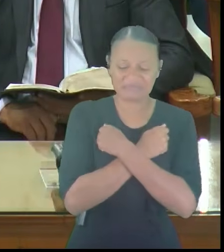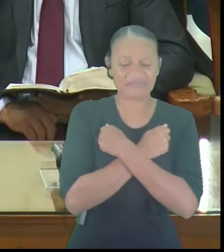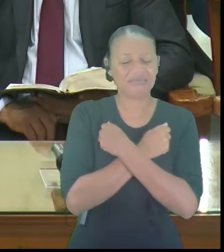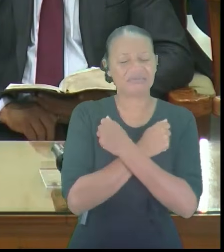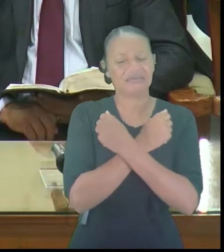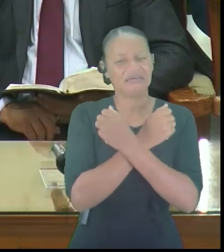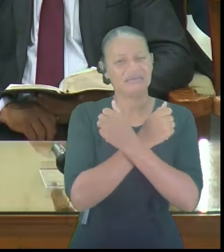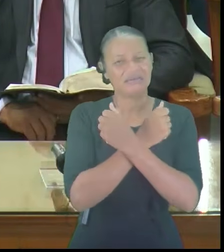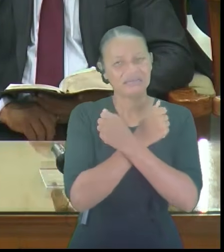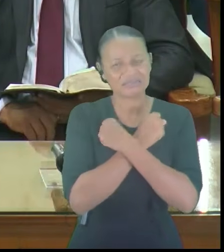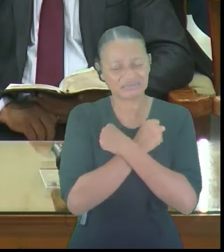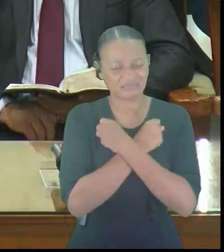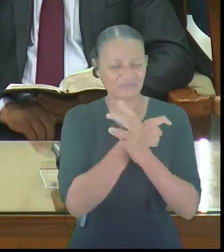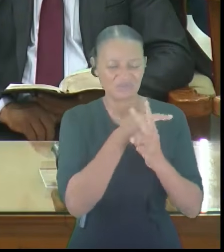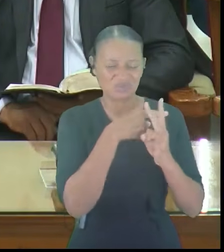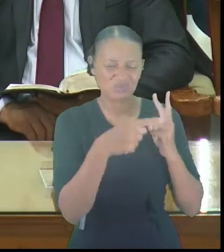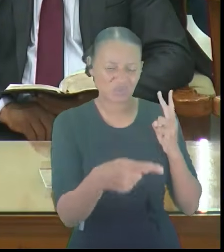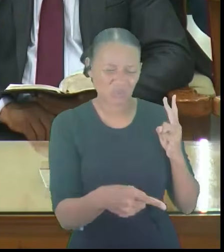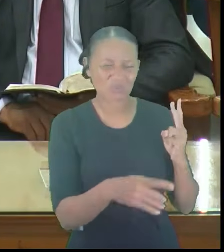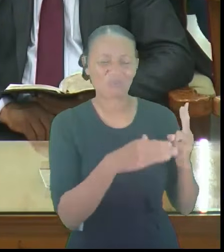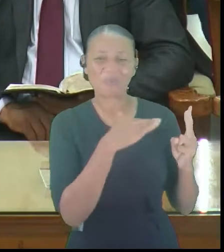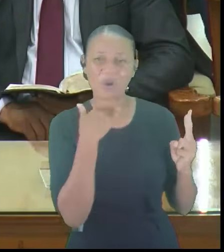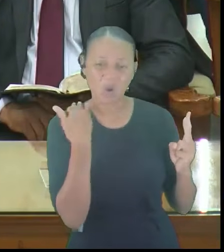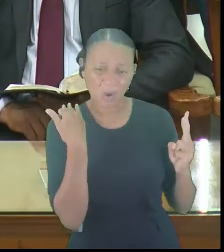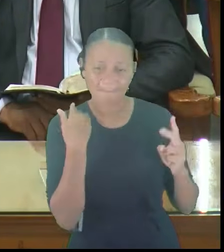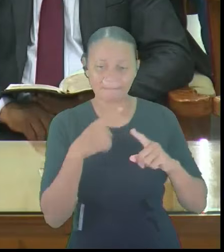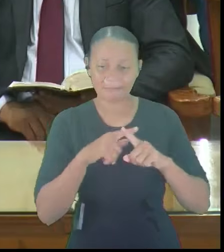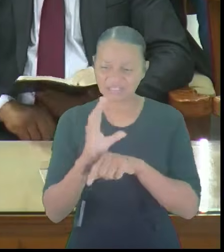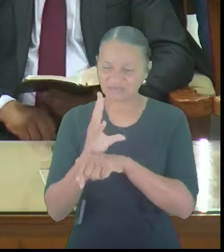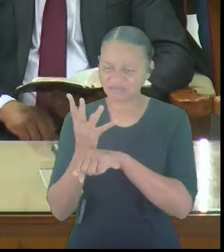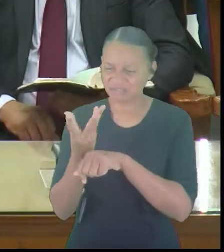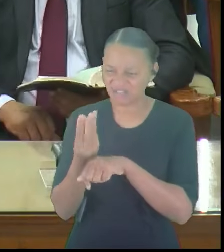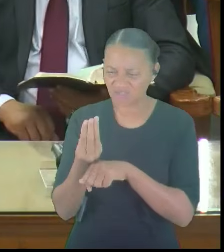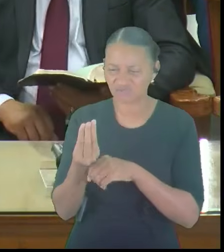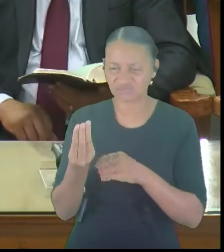acaba. Mas da igreja Deus vai cuidar.